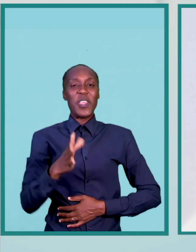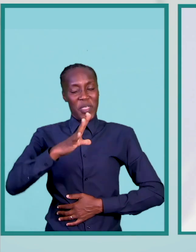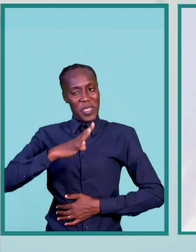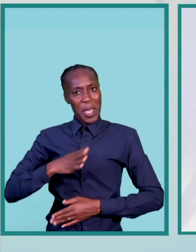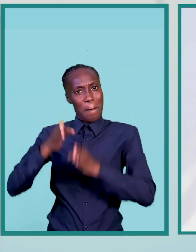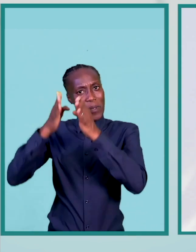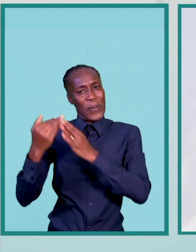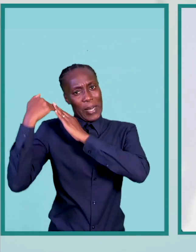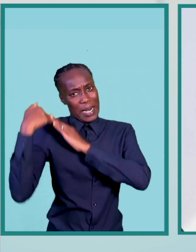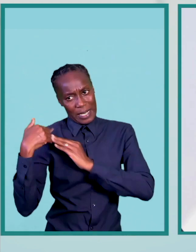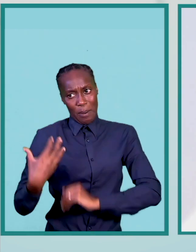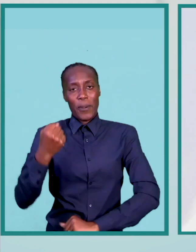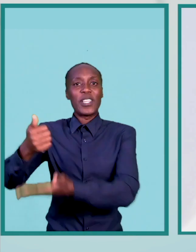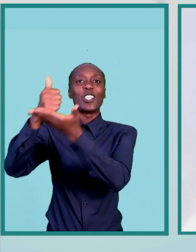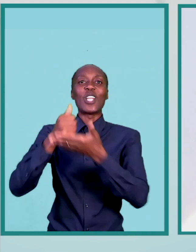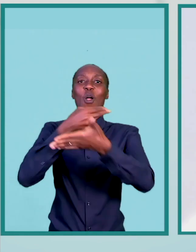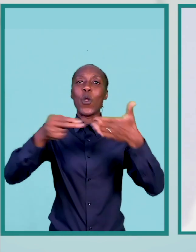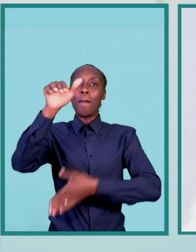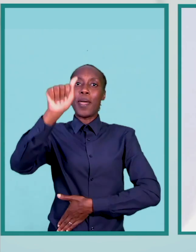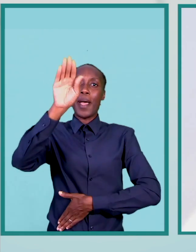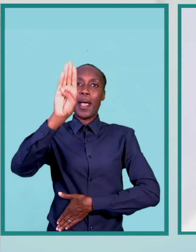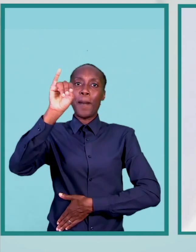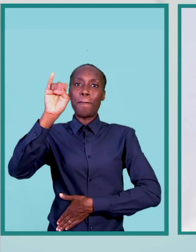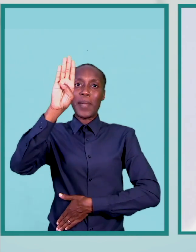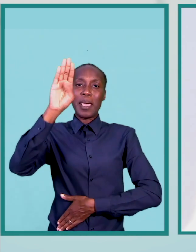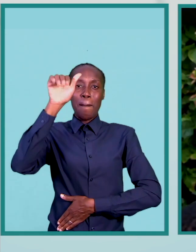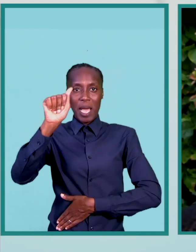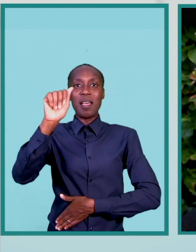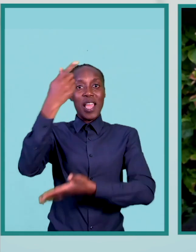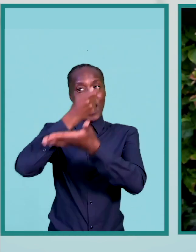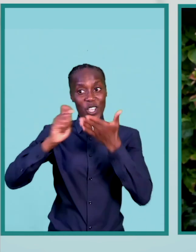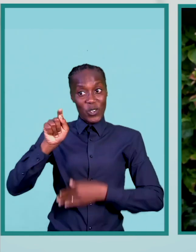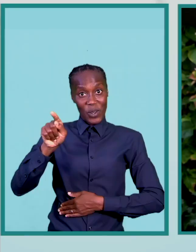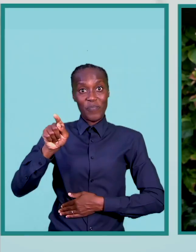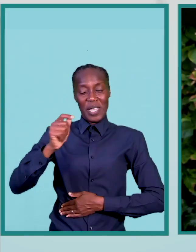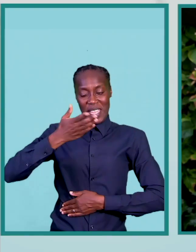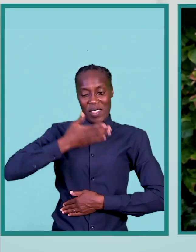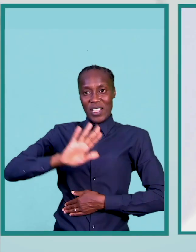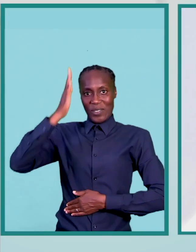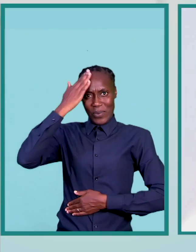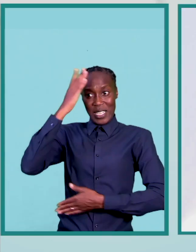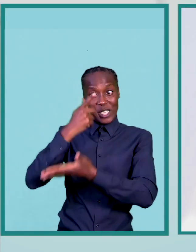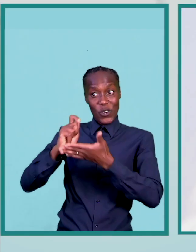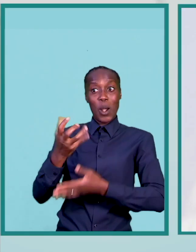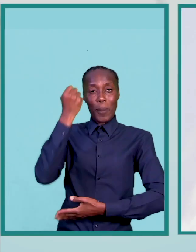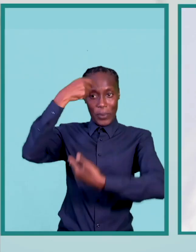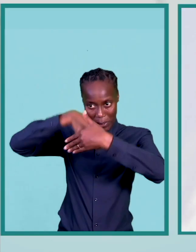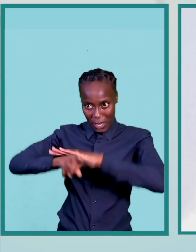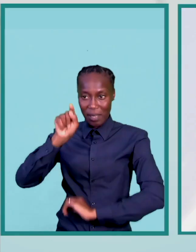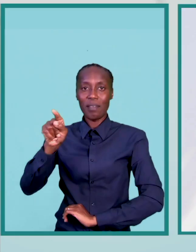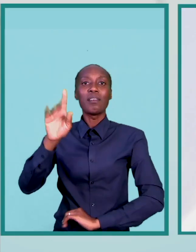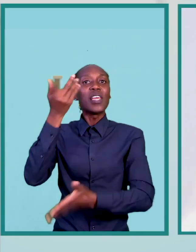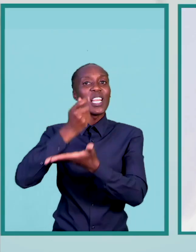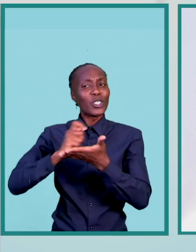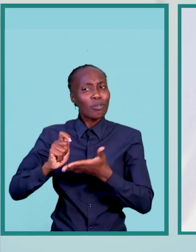nossa agente da mudança hoje. A Biba. Estamos a contar consigo. A Escola Solidariedade. Sim. Eu hei de ir fazer TPC, eu conheço